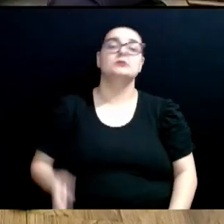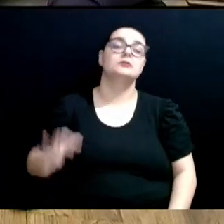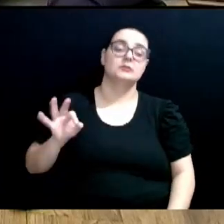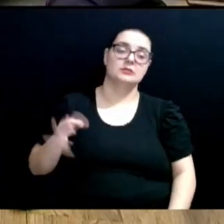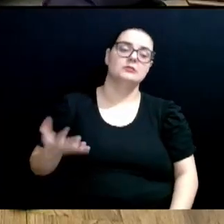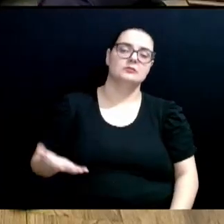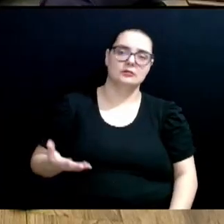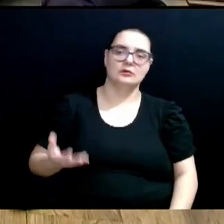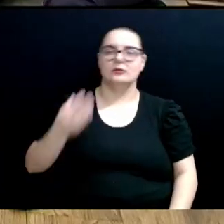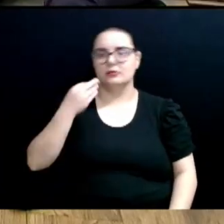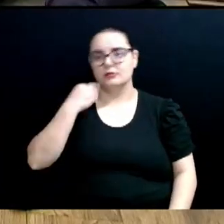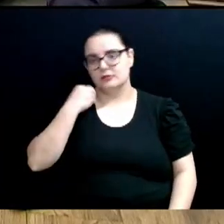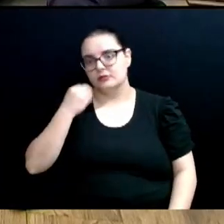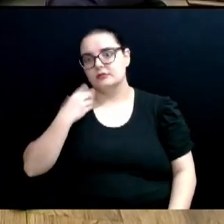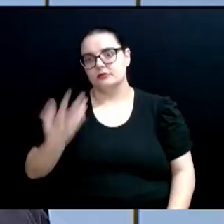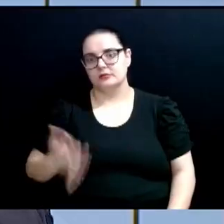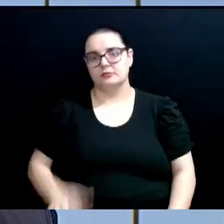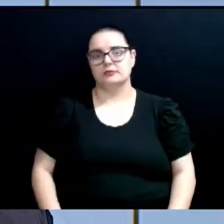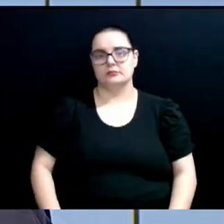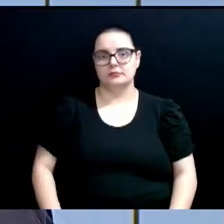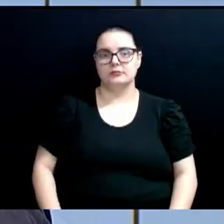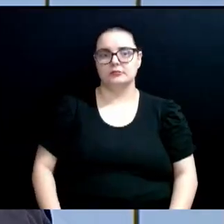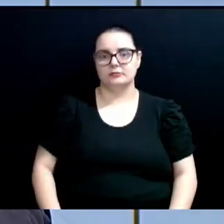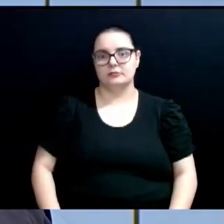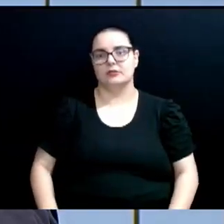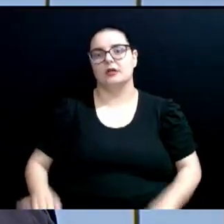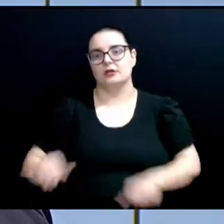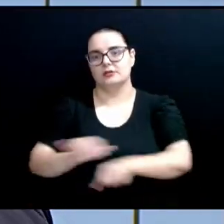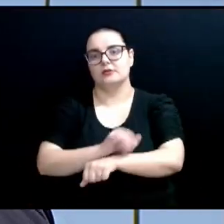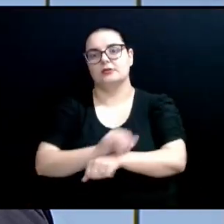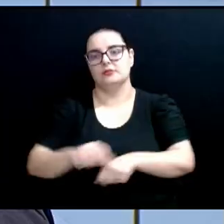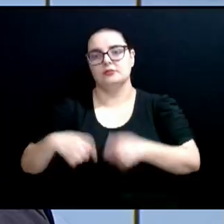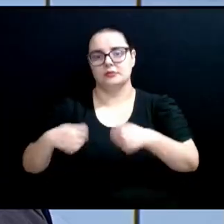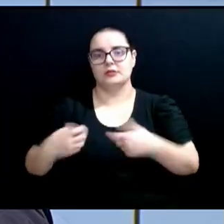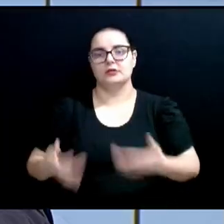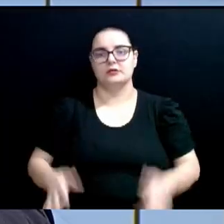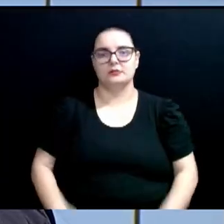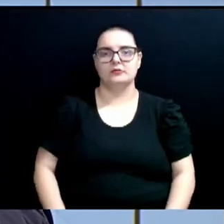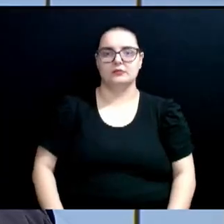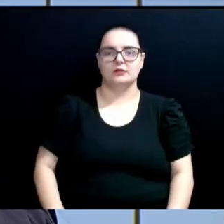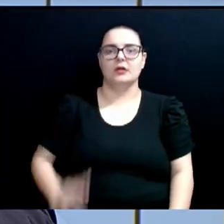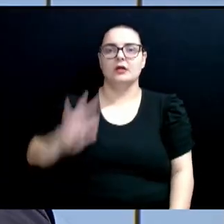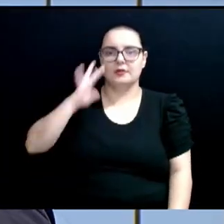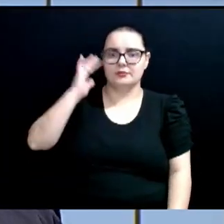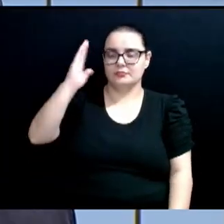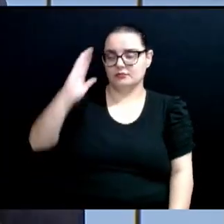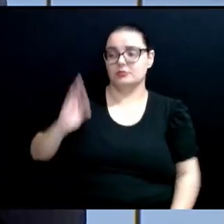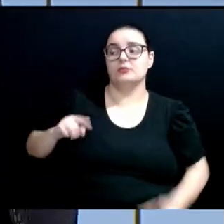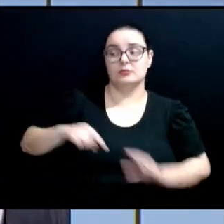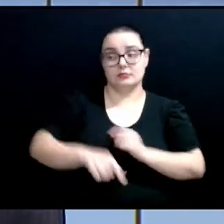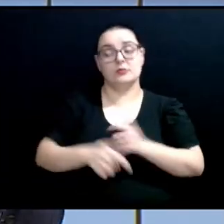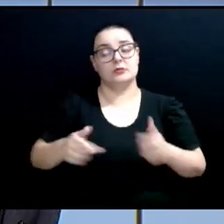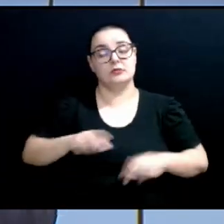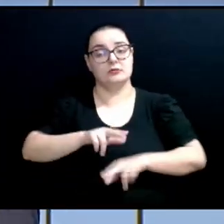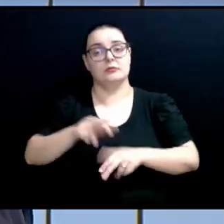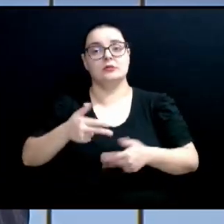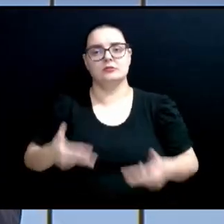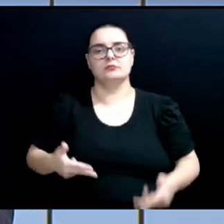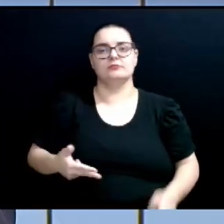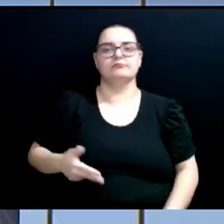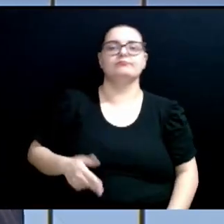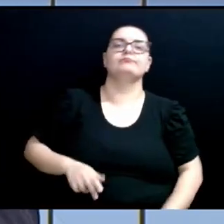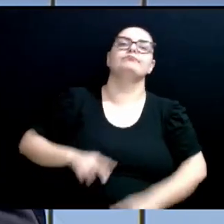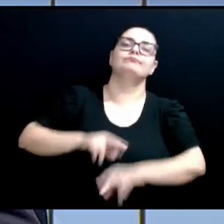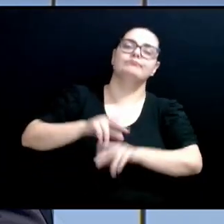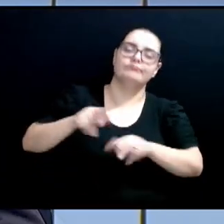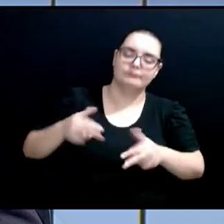ter instrumentos de combate à corrupção. Eu acho que o Brasil avançou em muito, mas há muito ainda a ser